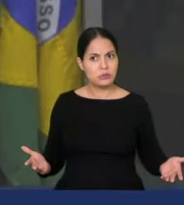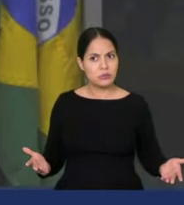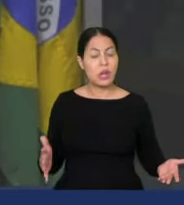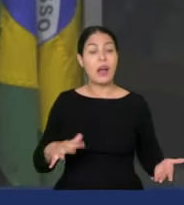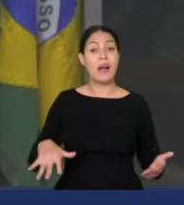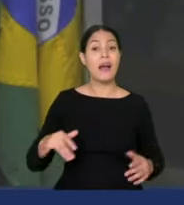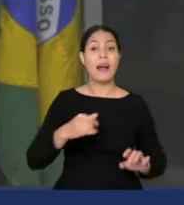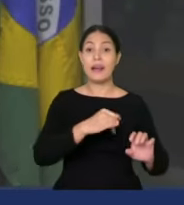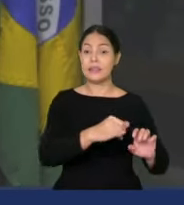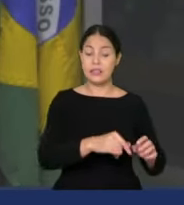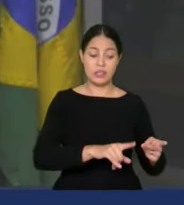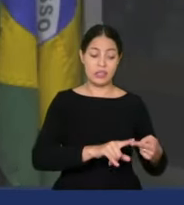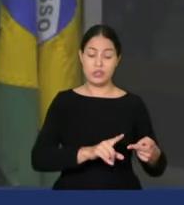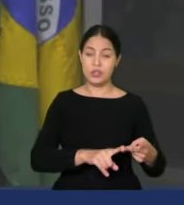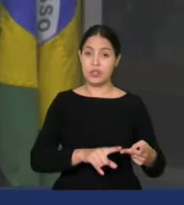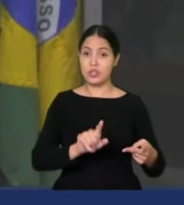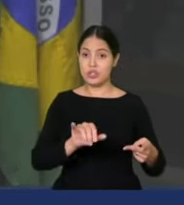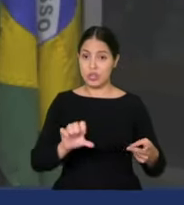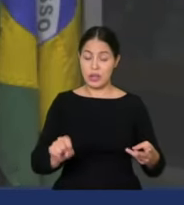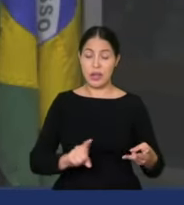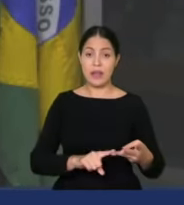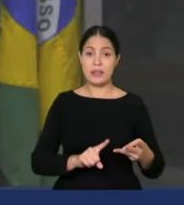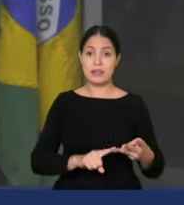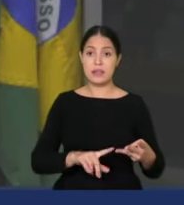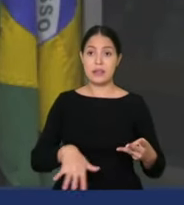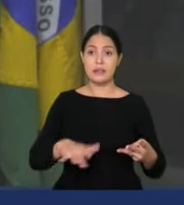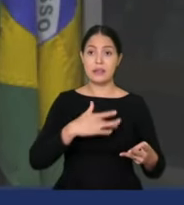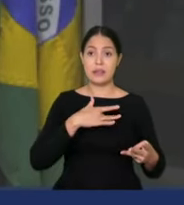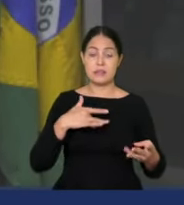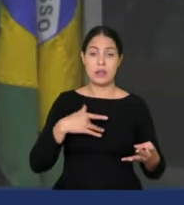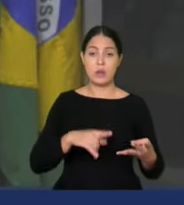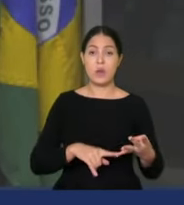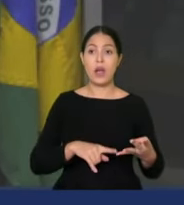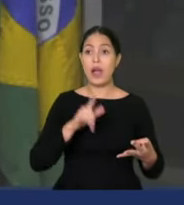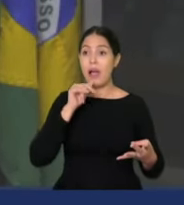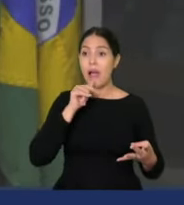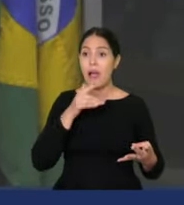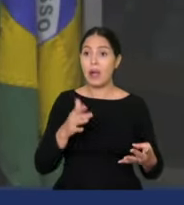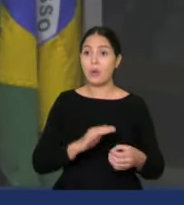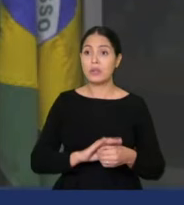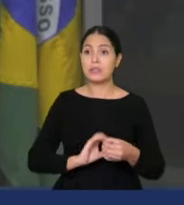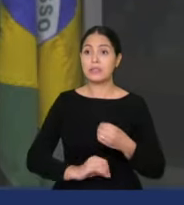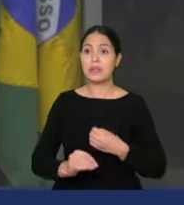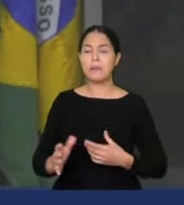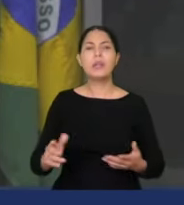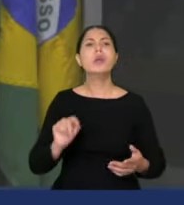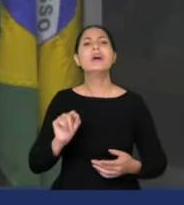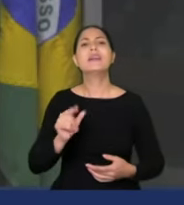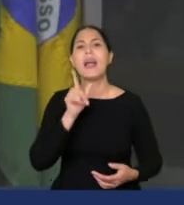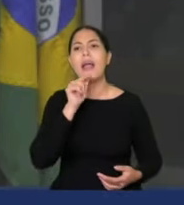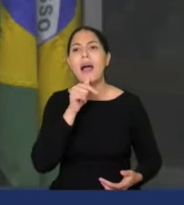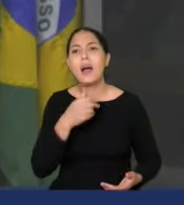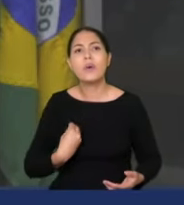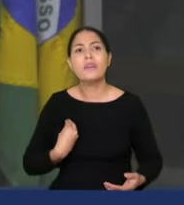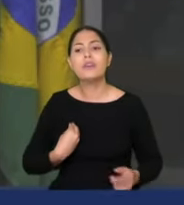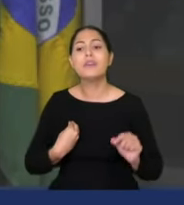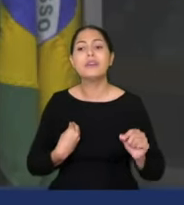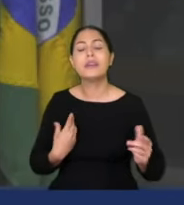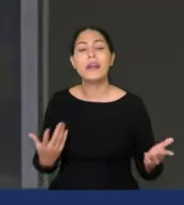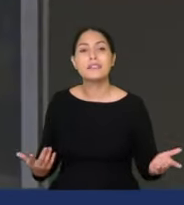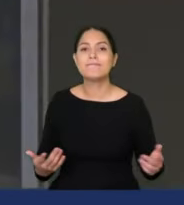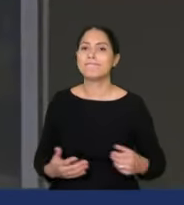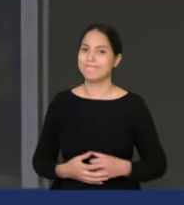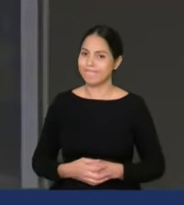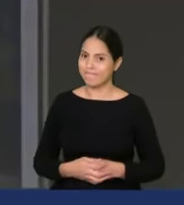energia, o setor de gás, o setor de saneamento, o setor de água. Quem é que vive sem água? E, por conta